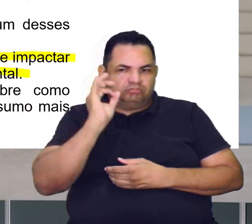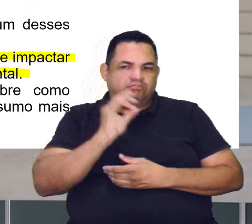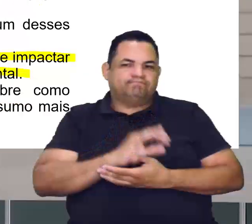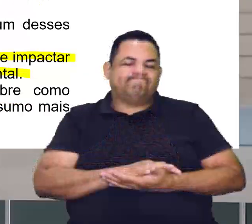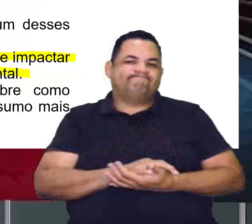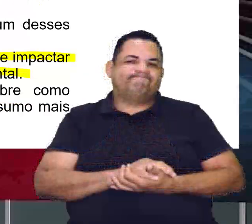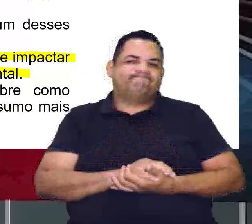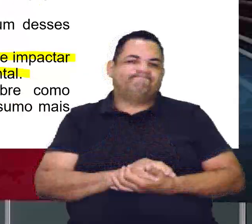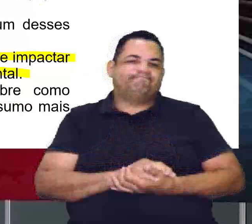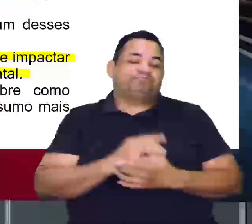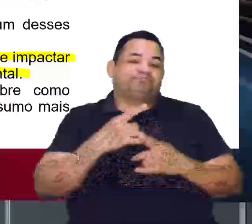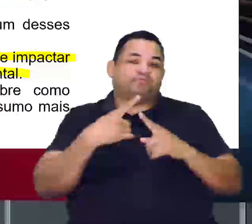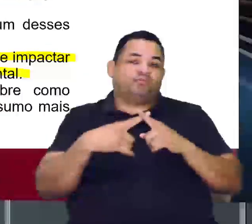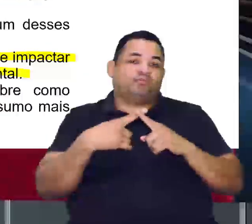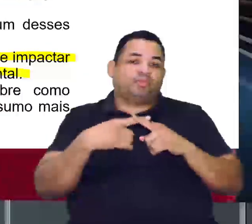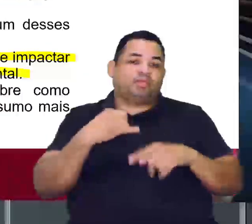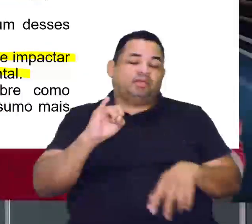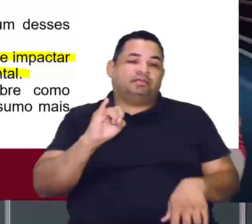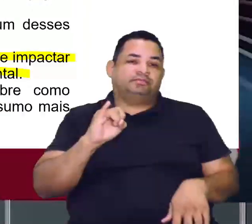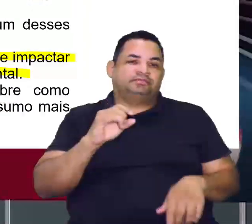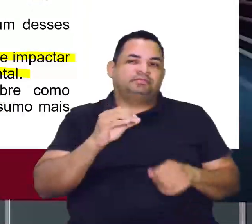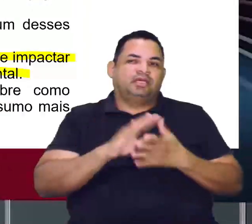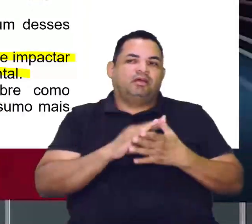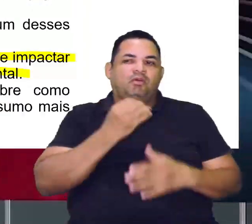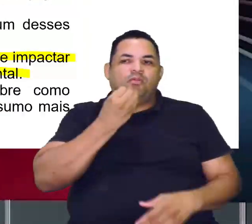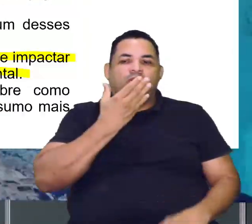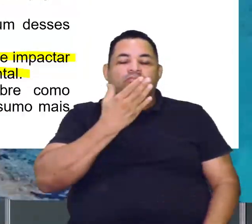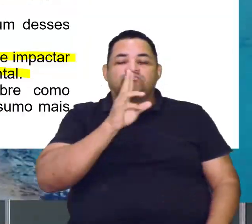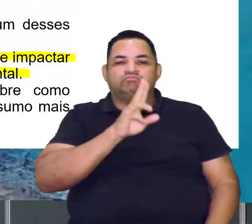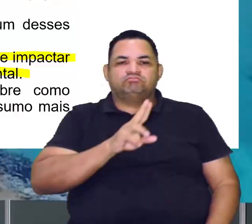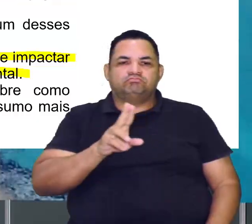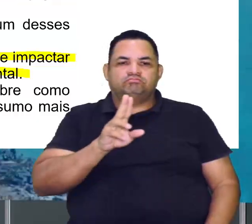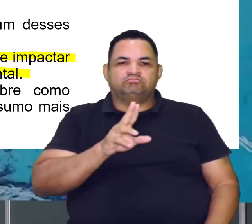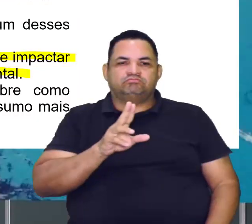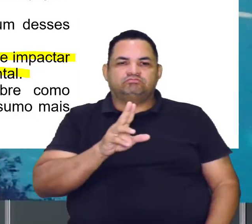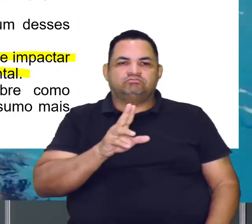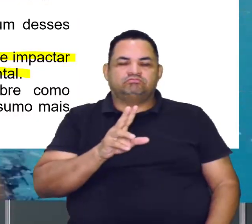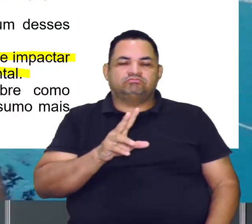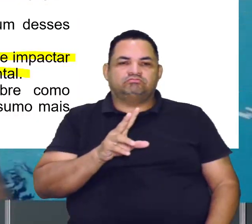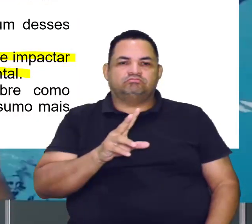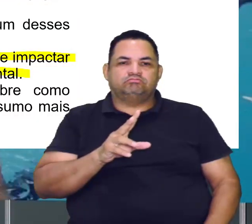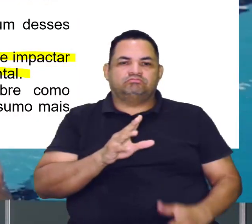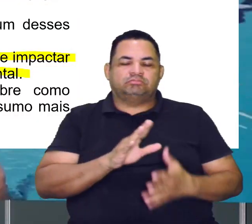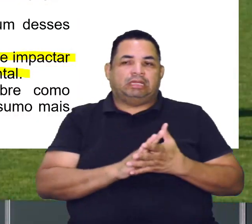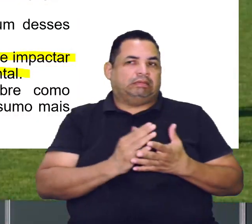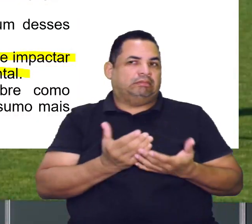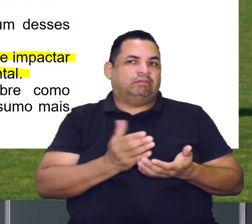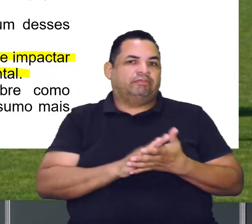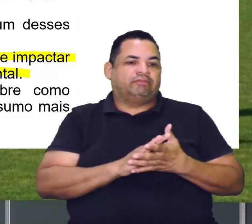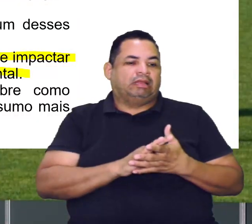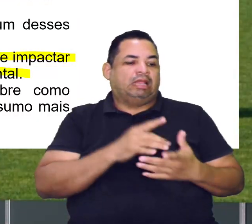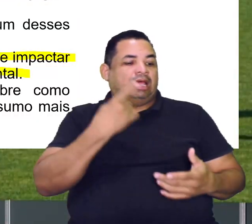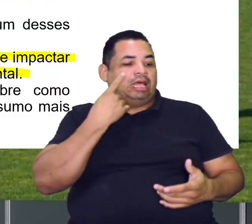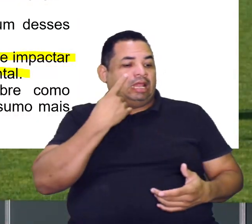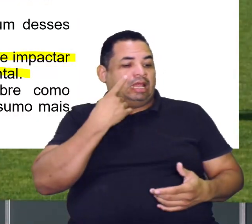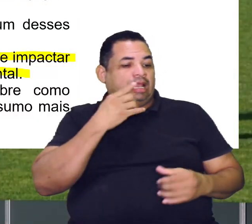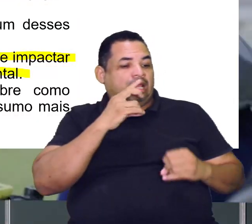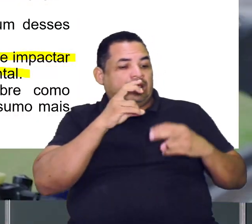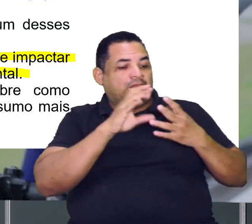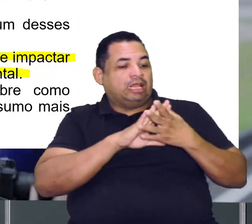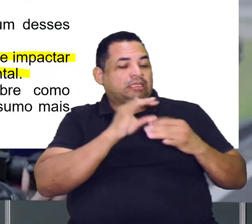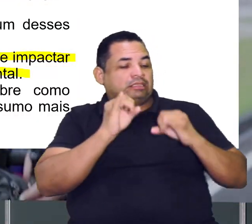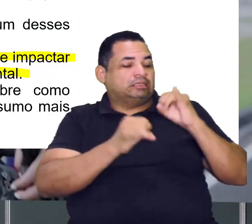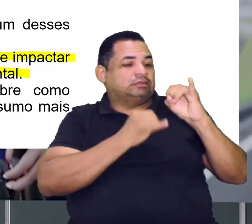Será, professor? Porque se eu estiver fazendo bom uso, eu não vou ficar muito tempo presa a uma tela,